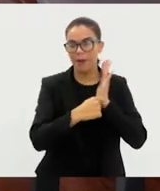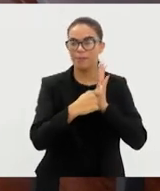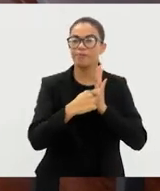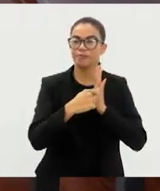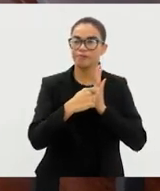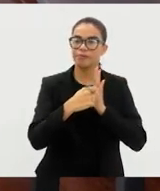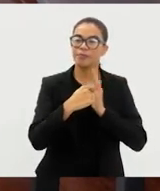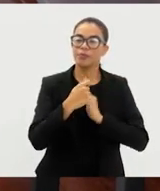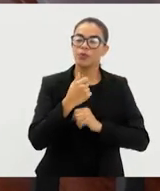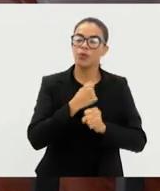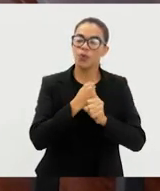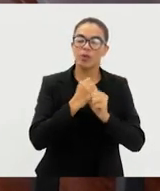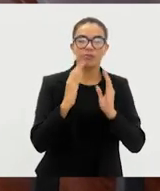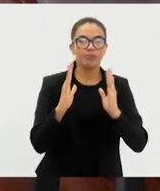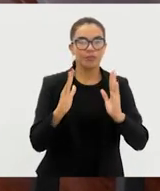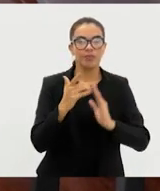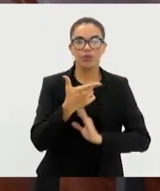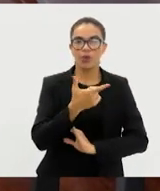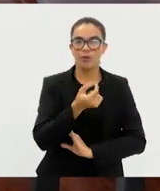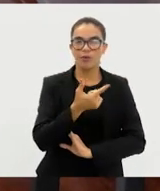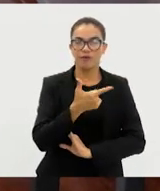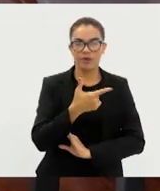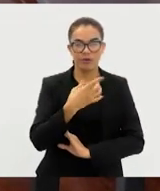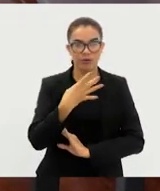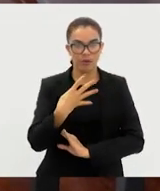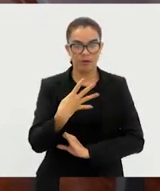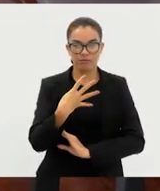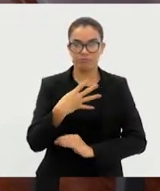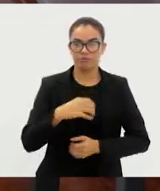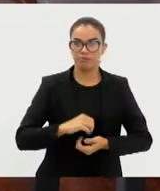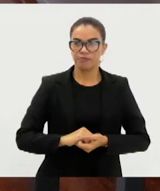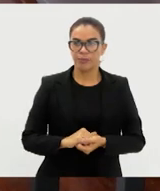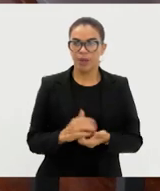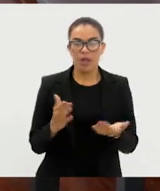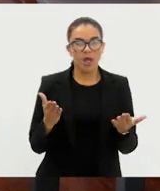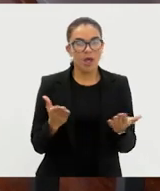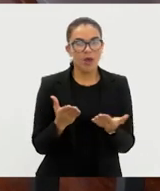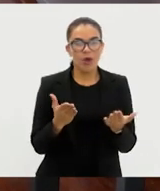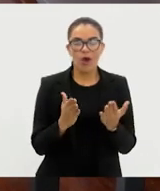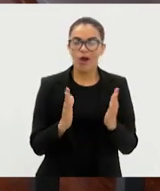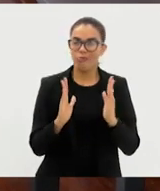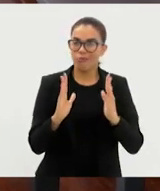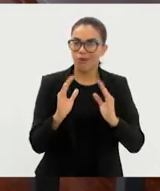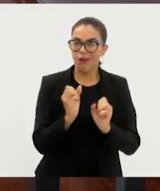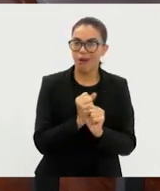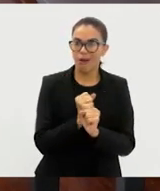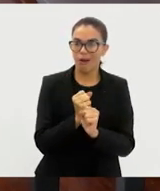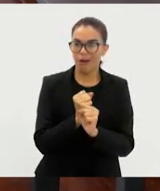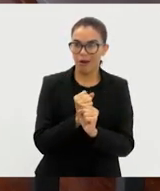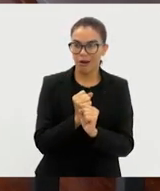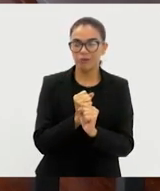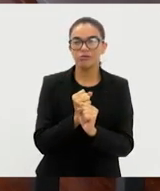Nunca é demais ressaltar que esse ano é um ano extremamente